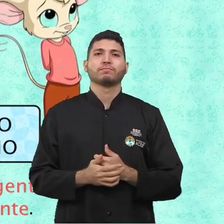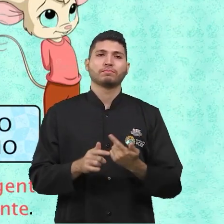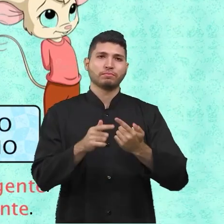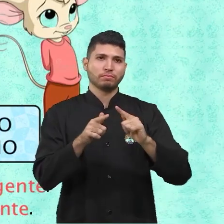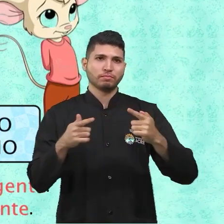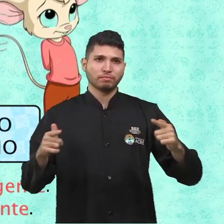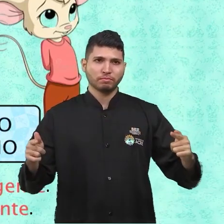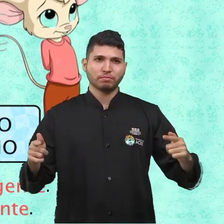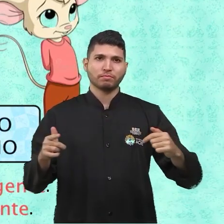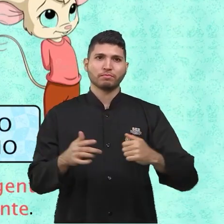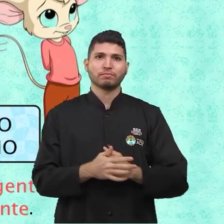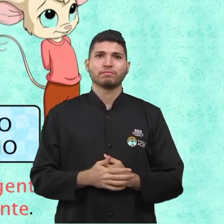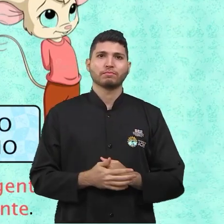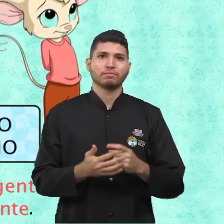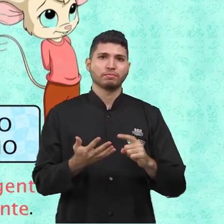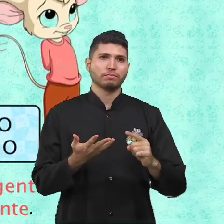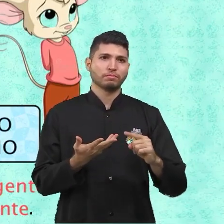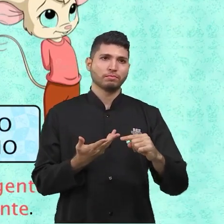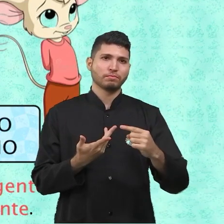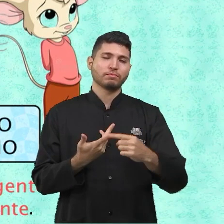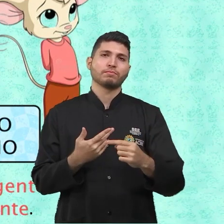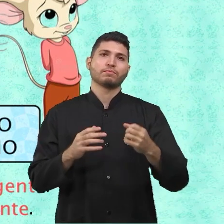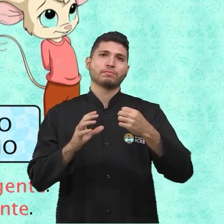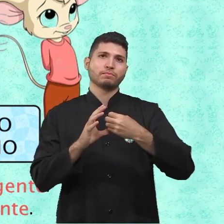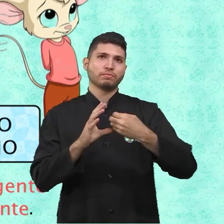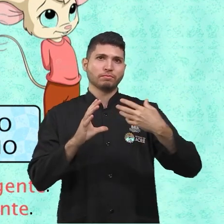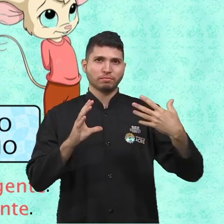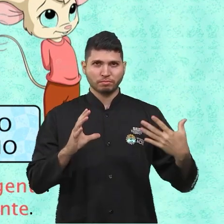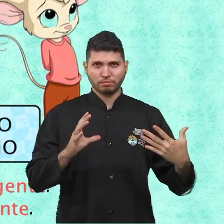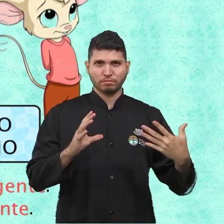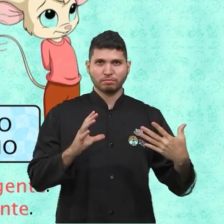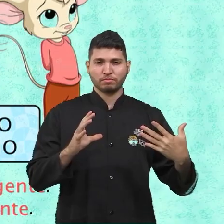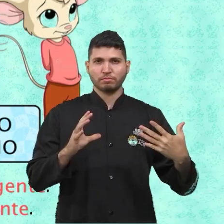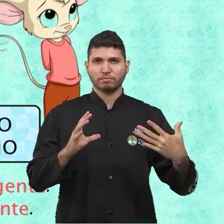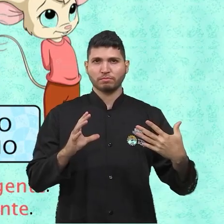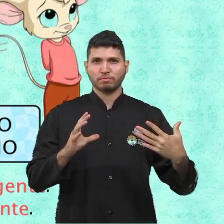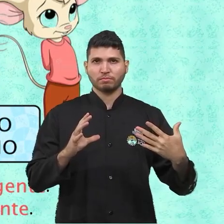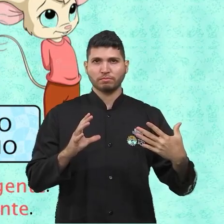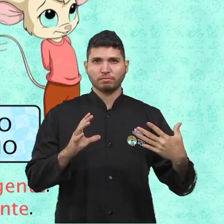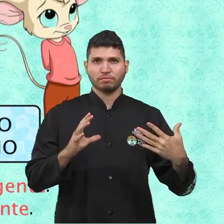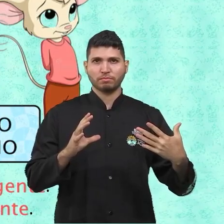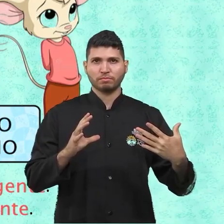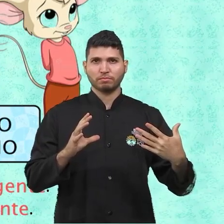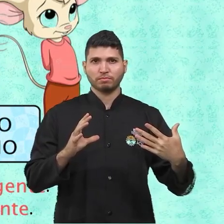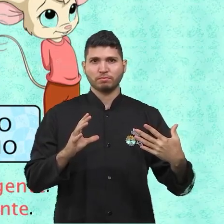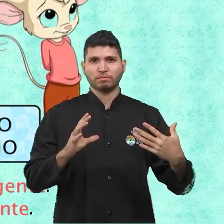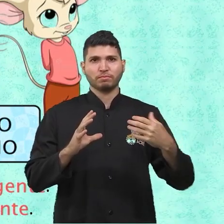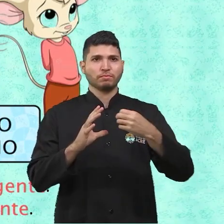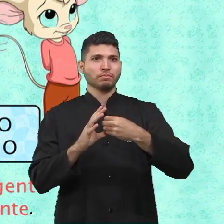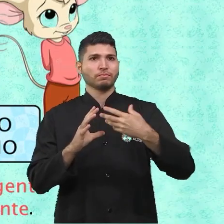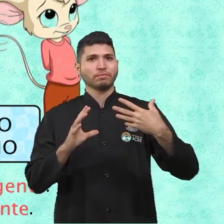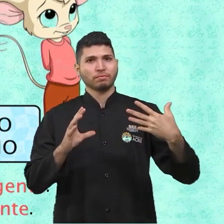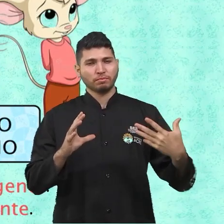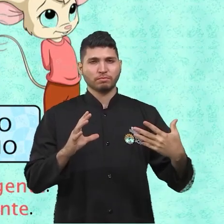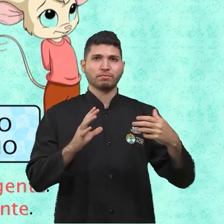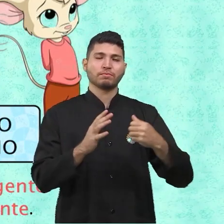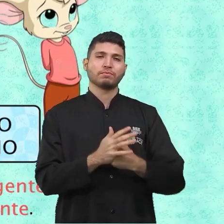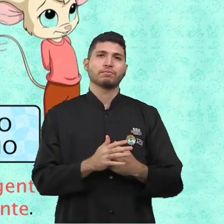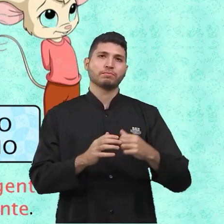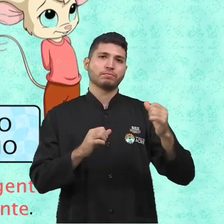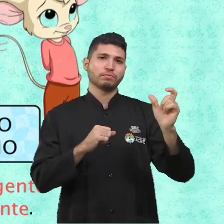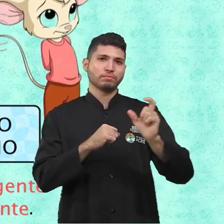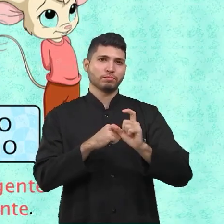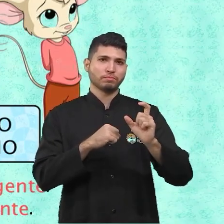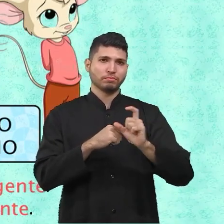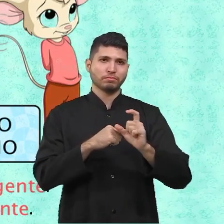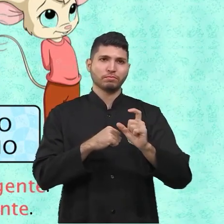que quantifica, que caracteriza e traz uma característica dele substantivo.